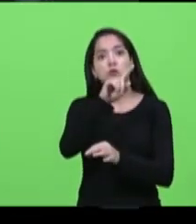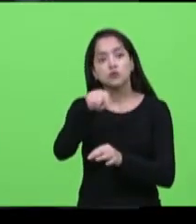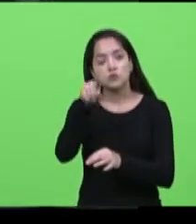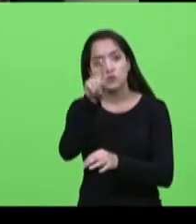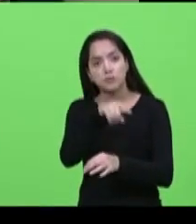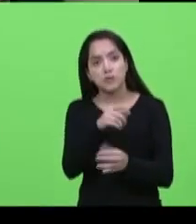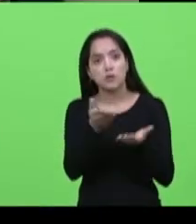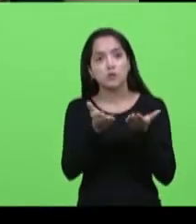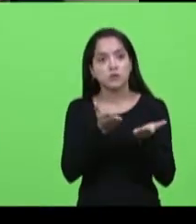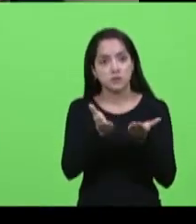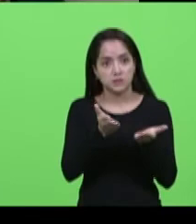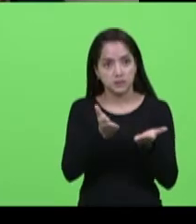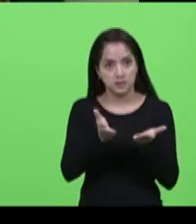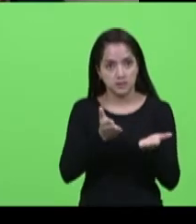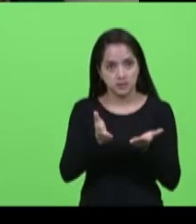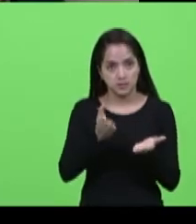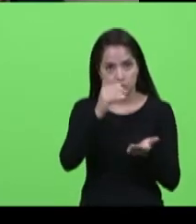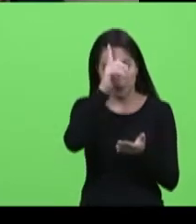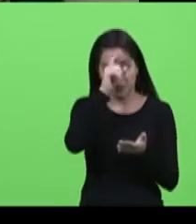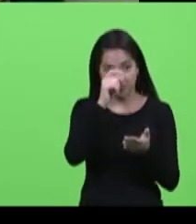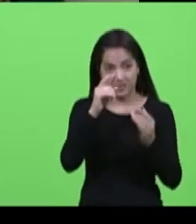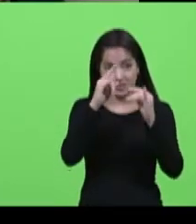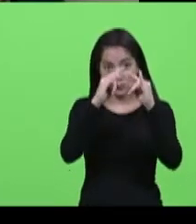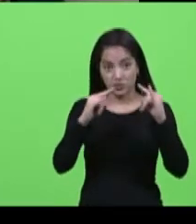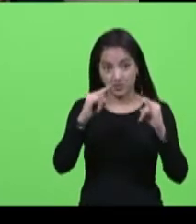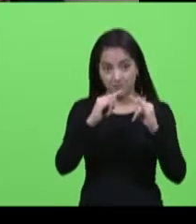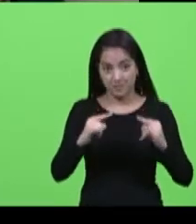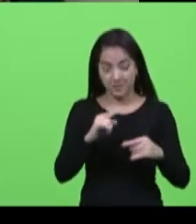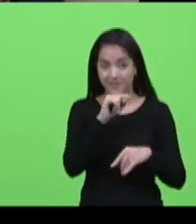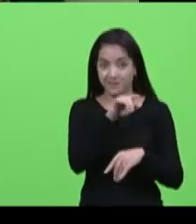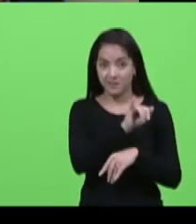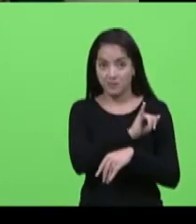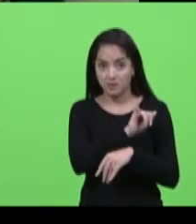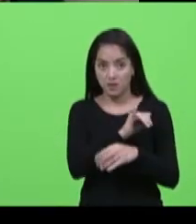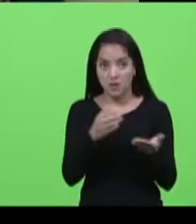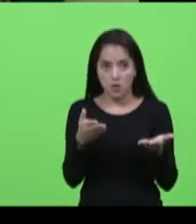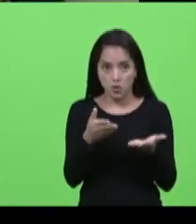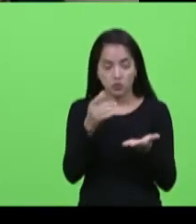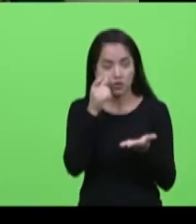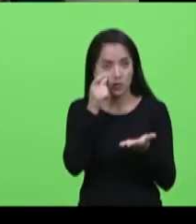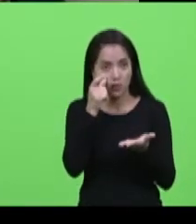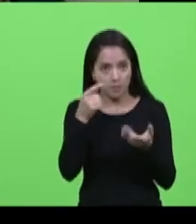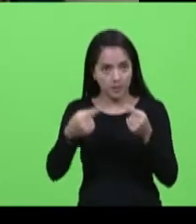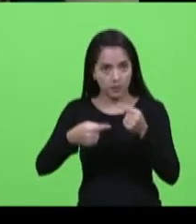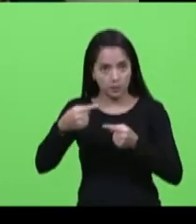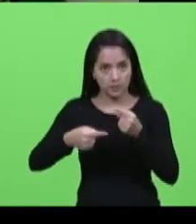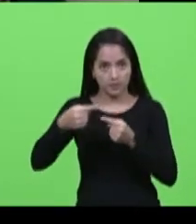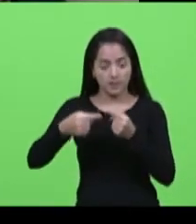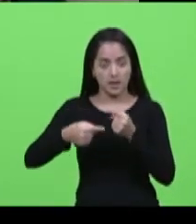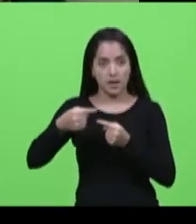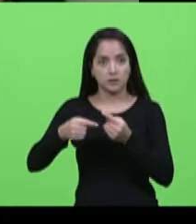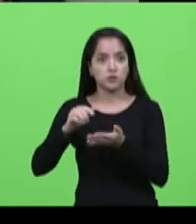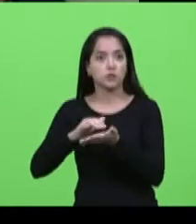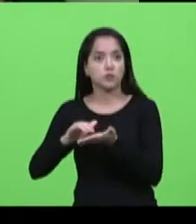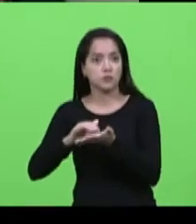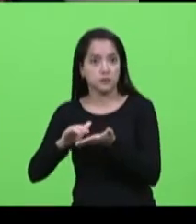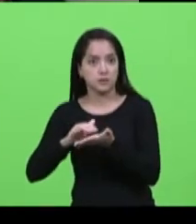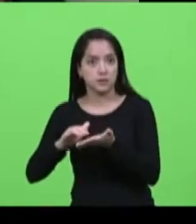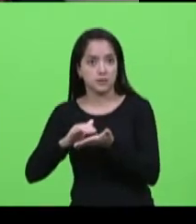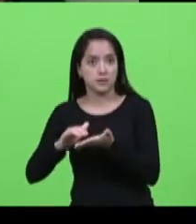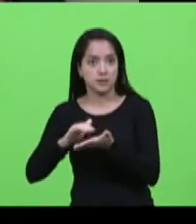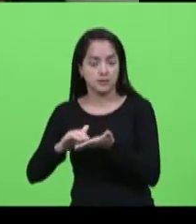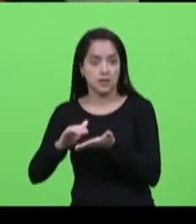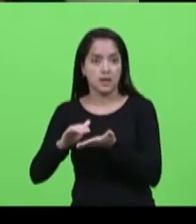do Hospital de Campanha de Itajaí. Hoje, quem acompanhou o nosso debate com o secretário Elton e